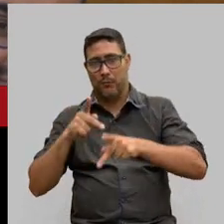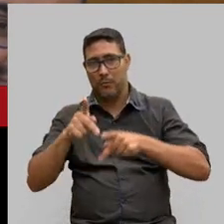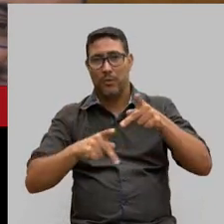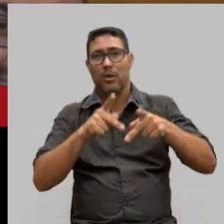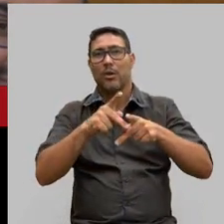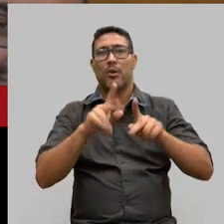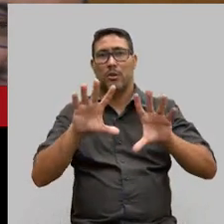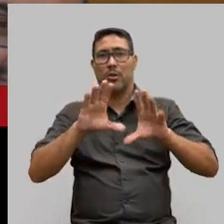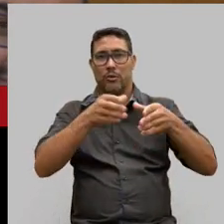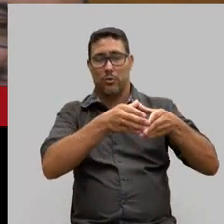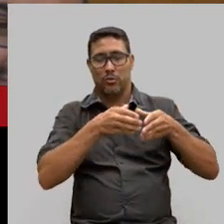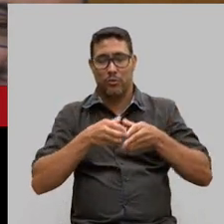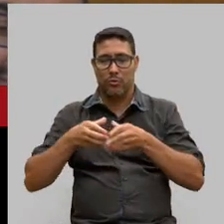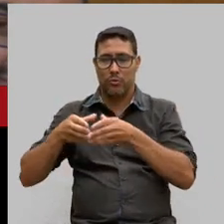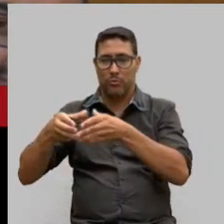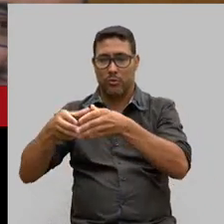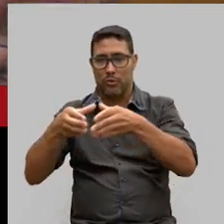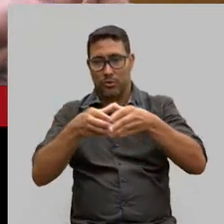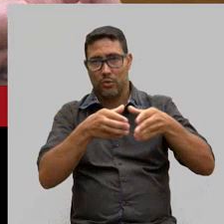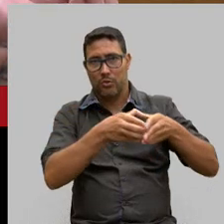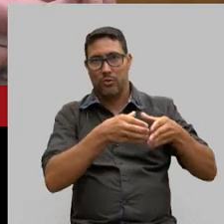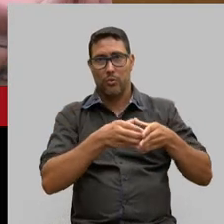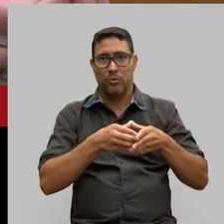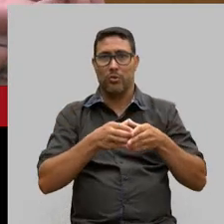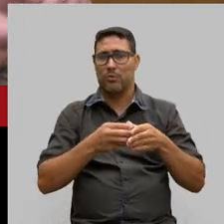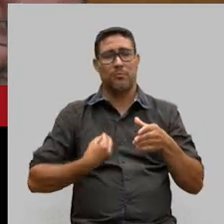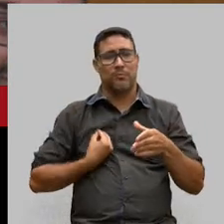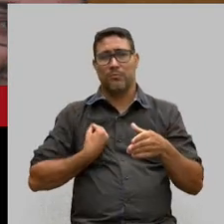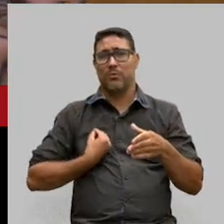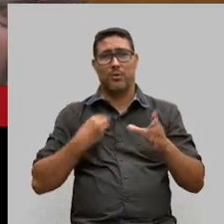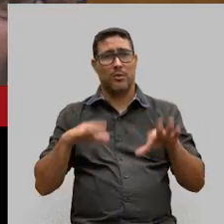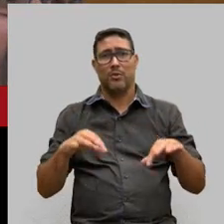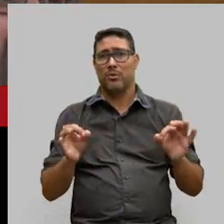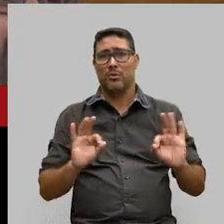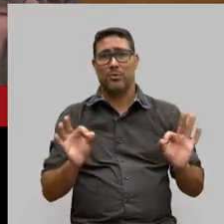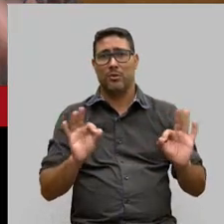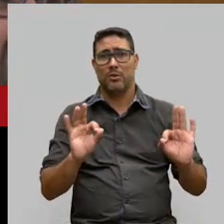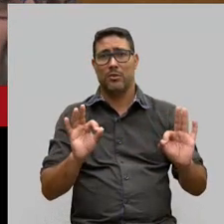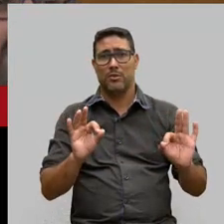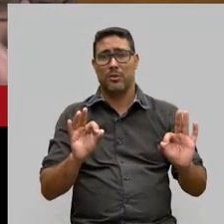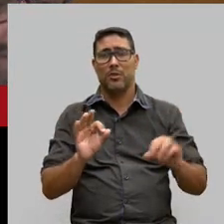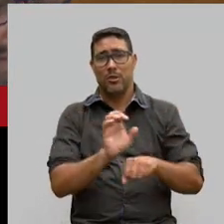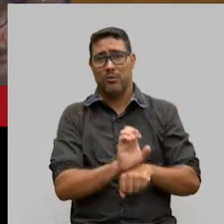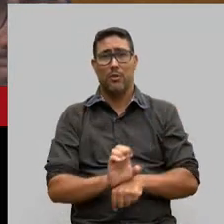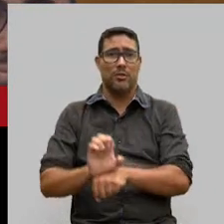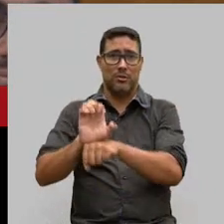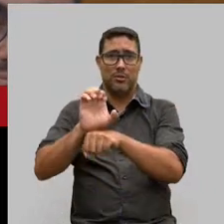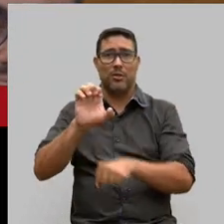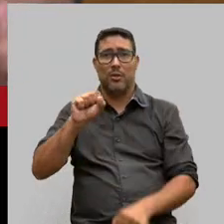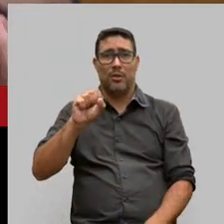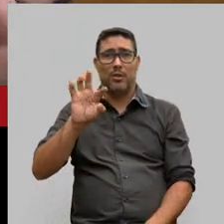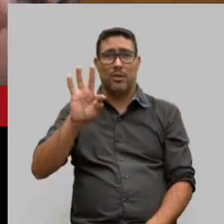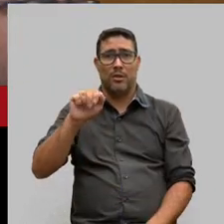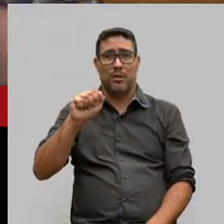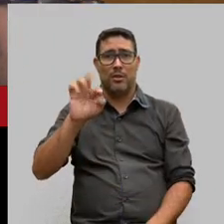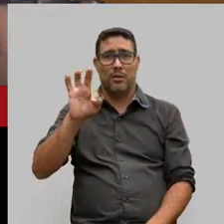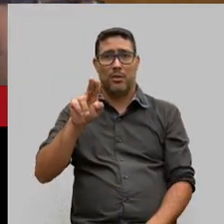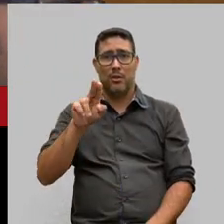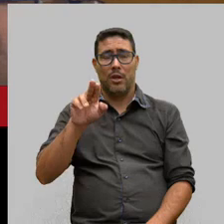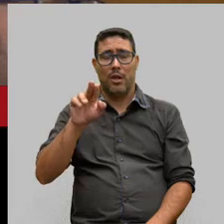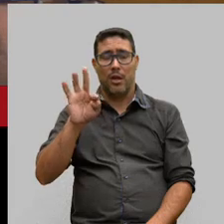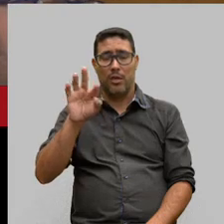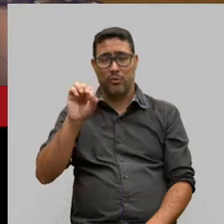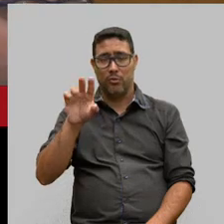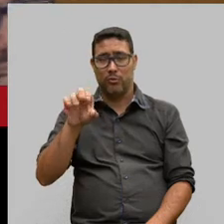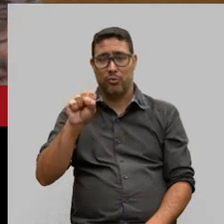comissões ela citou comissão existe o o estatuto do SUS prevê